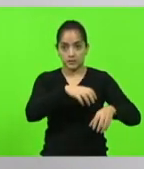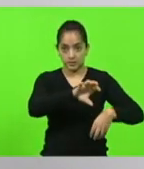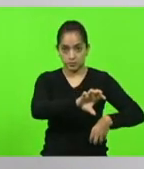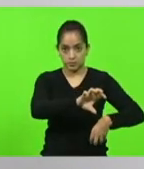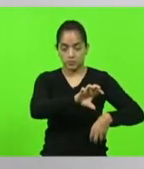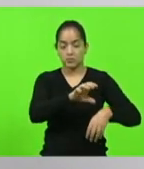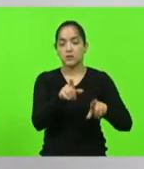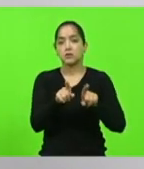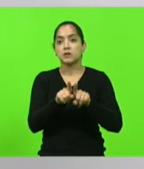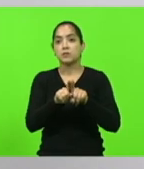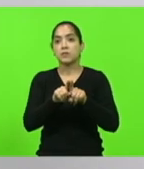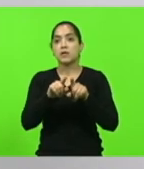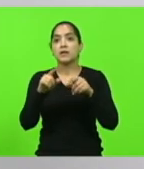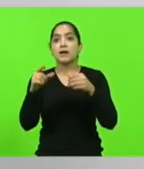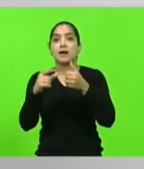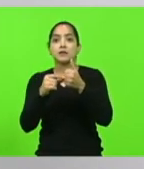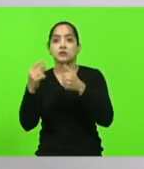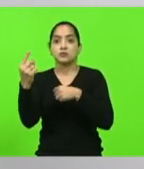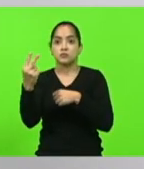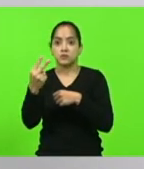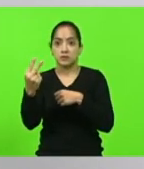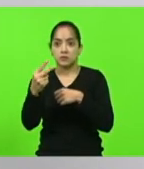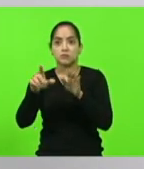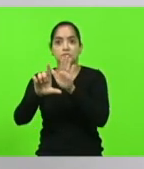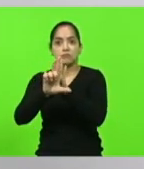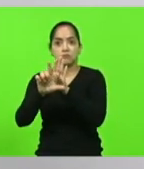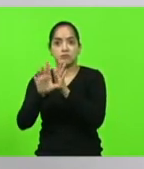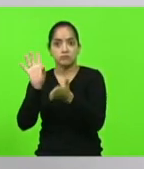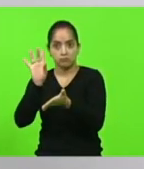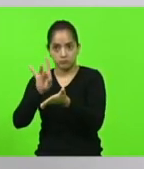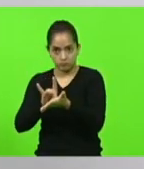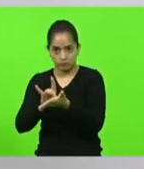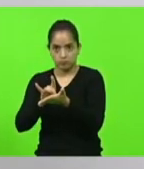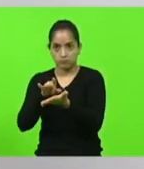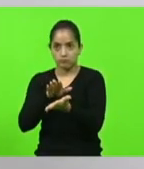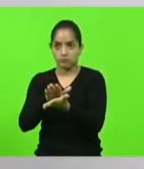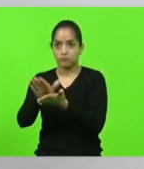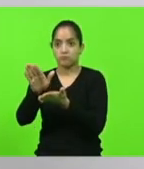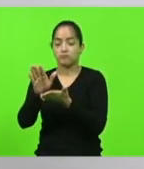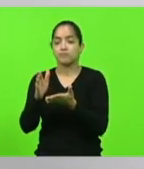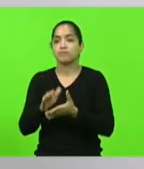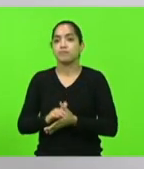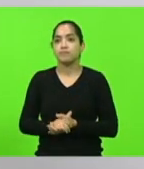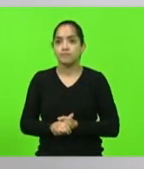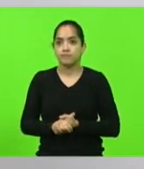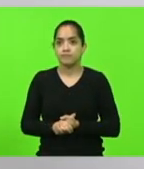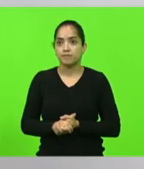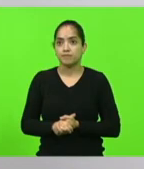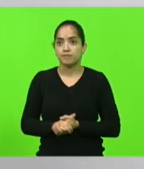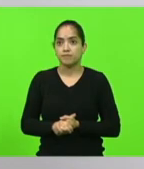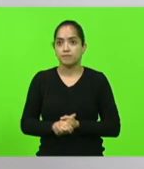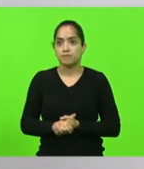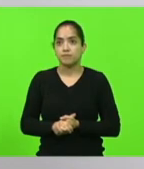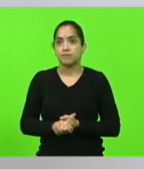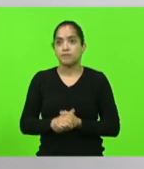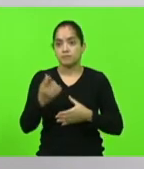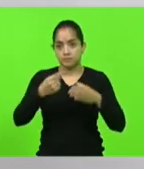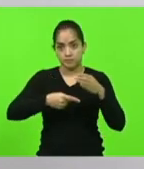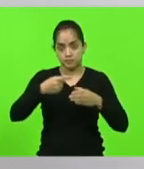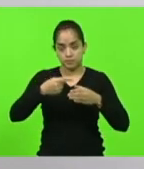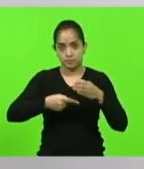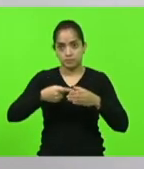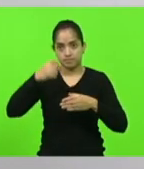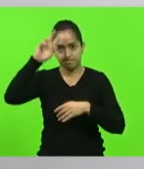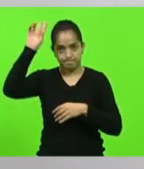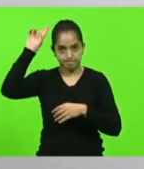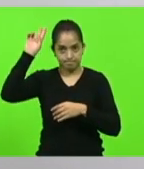artigo segundo esta lei entra em vigor na data de sua publicação sala das comissões de sente cada